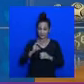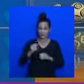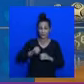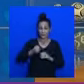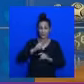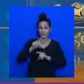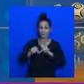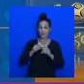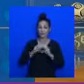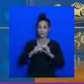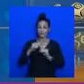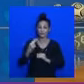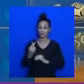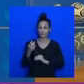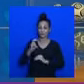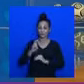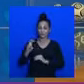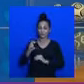no concurso